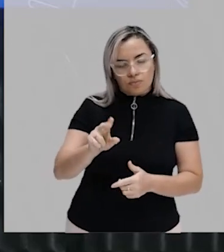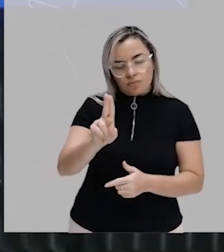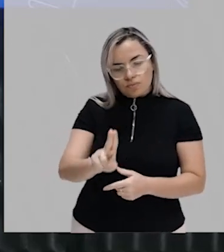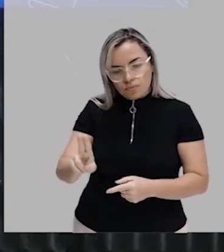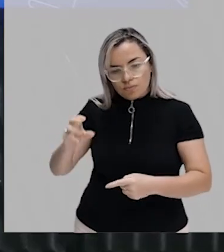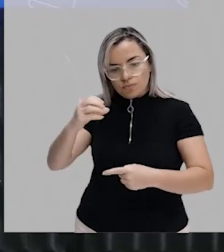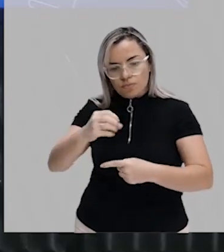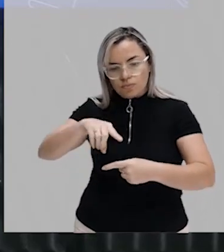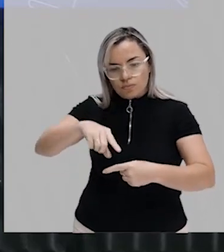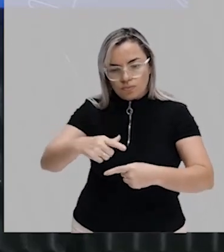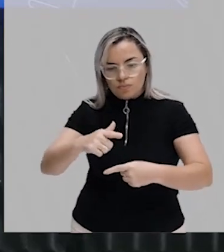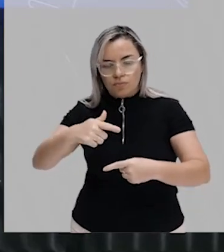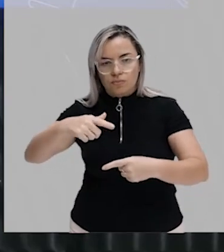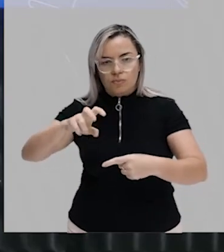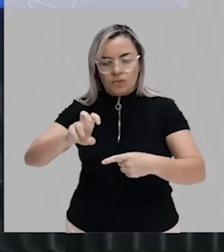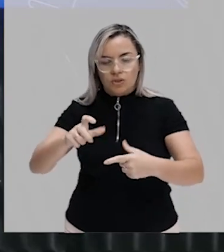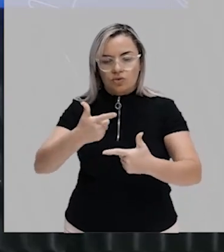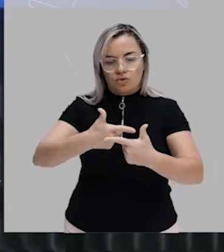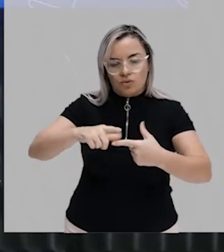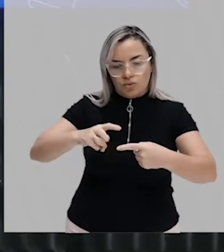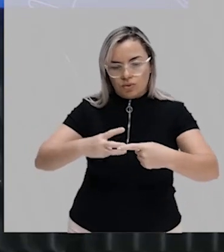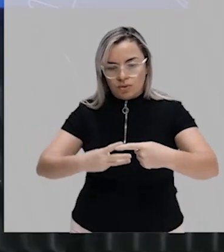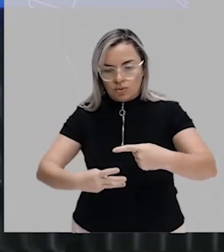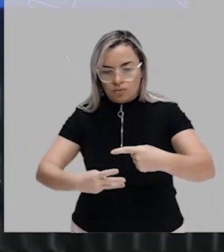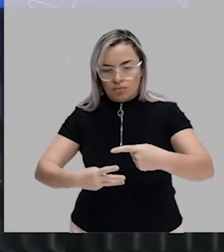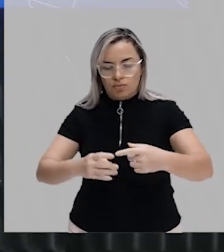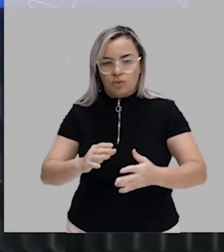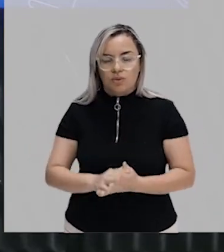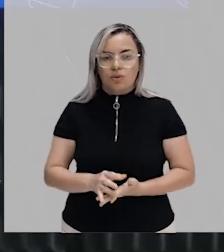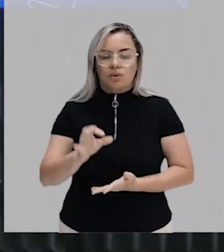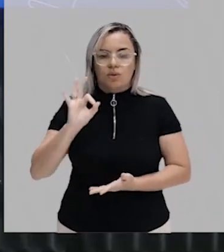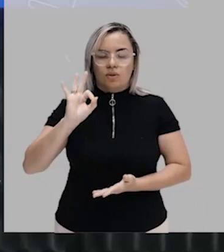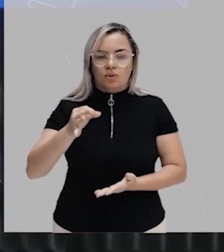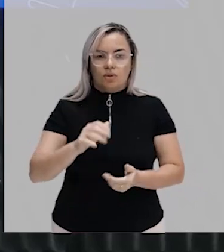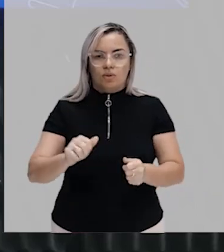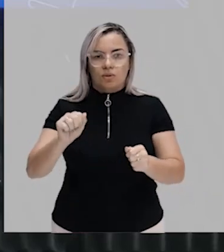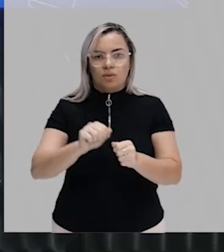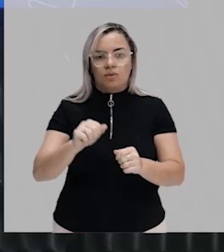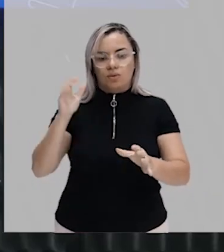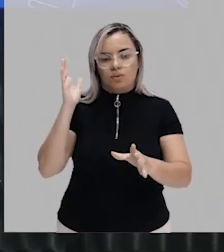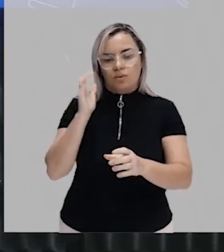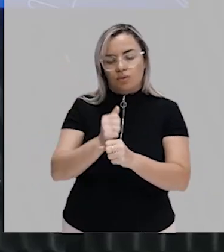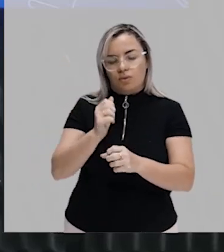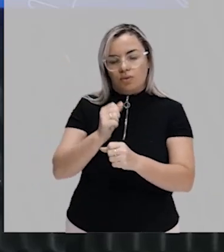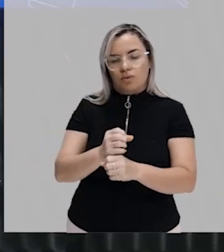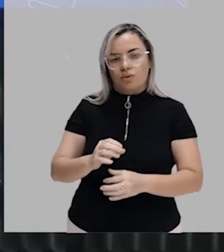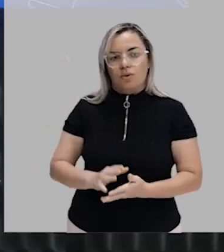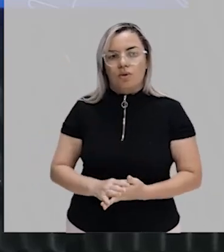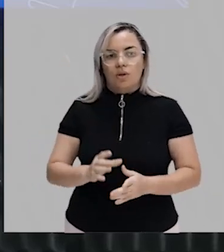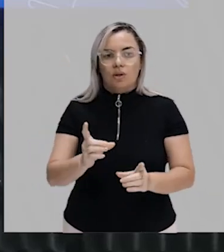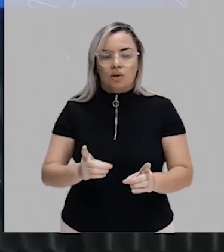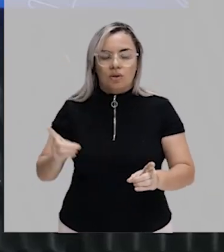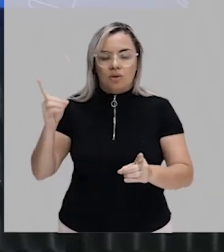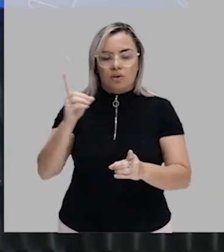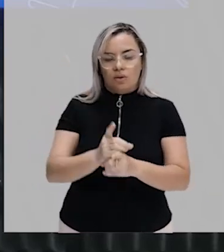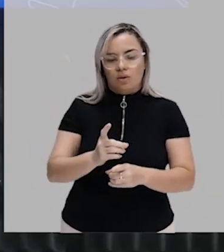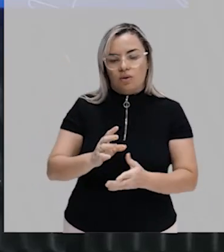vou dividir por 3, certo? Fazendo esse cálculo, eu encontrei um valor de